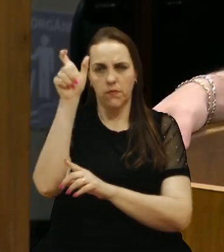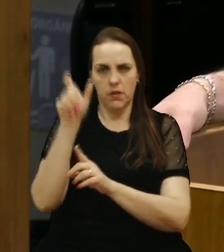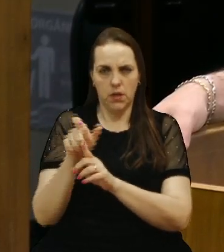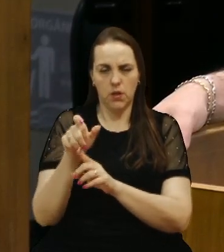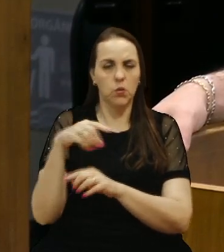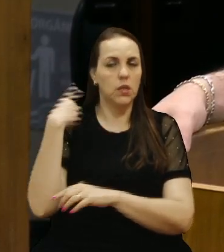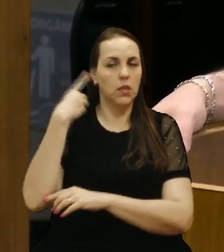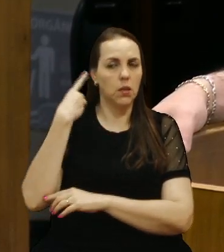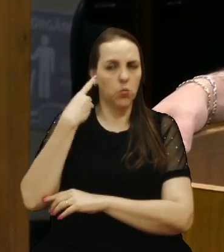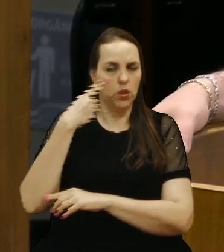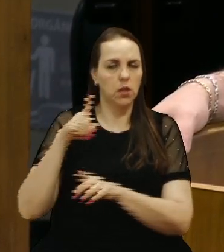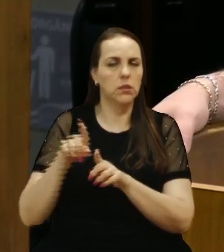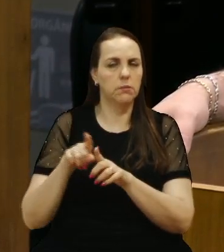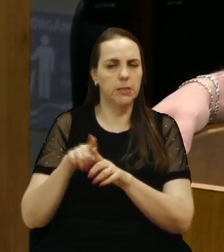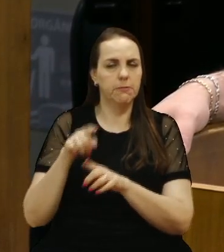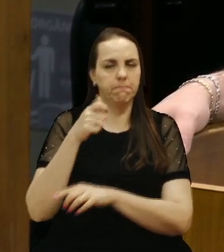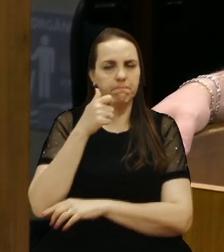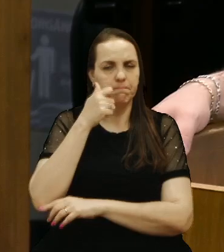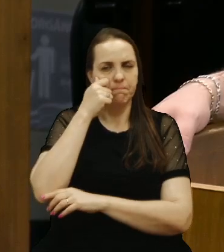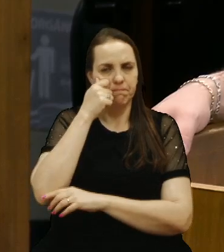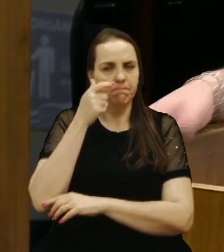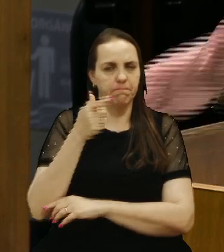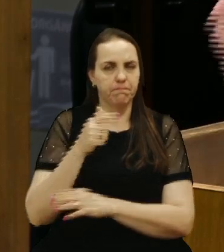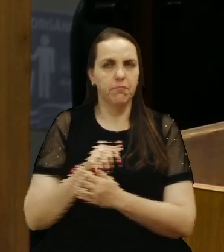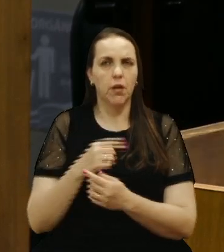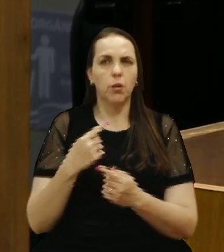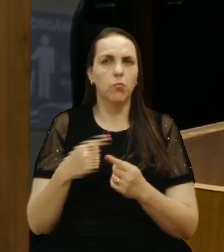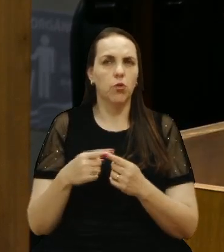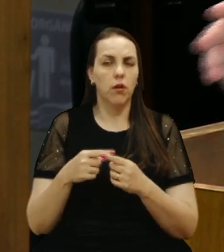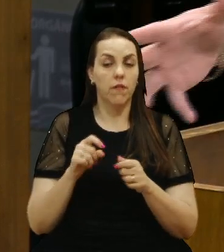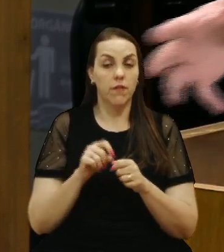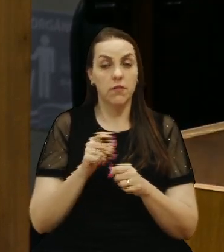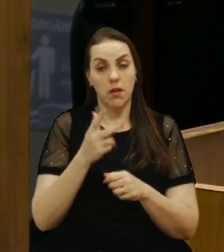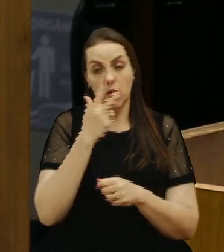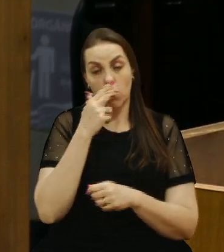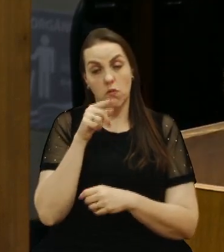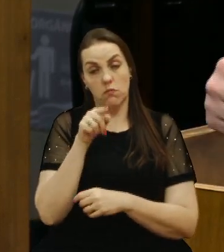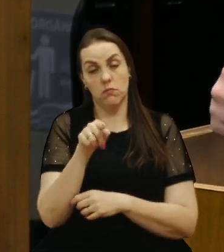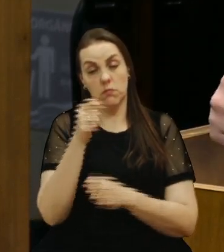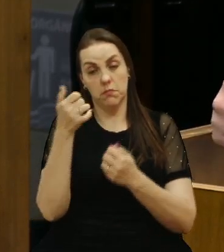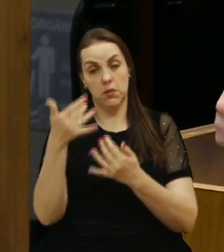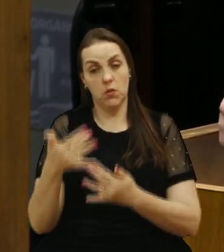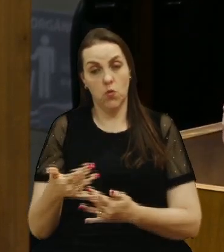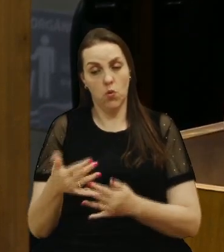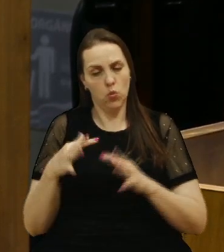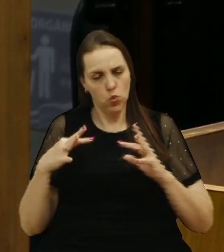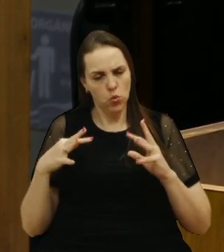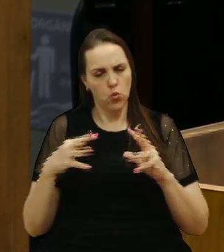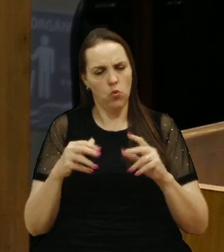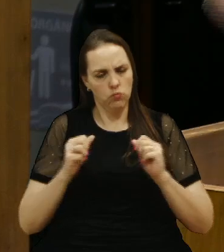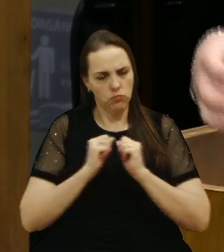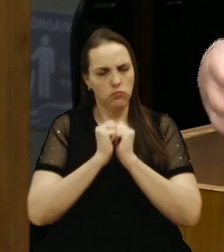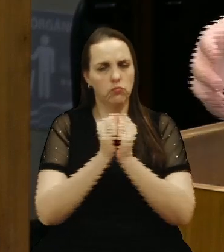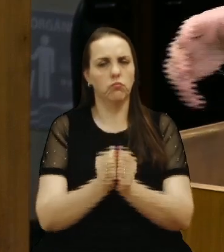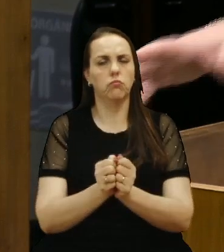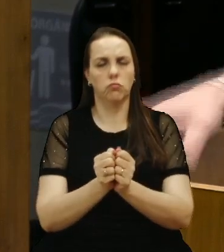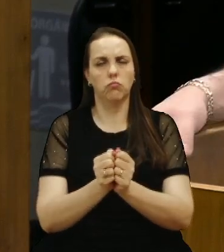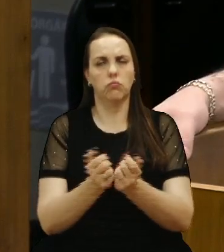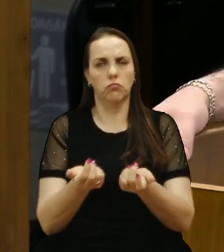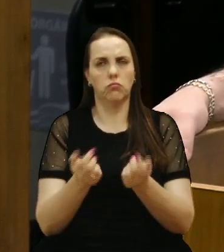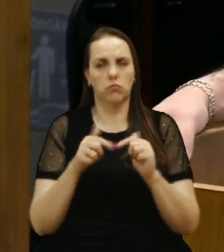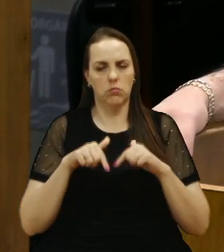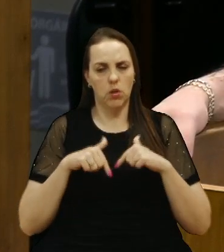que estavam presentes, justamente para fazer o que o senhor falou. Todo mundo tem que estar junto em prol,